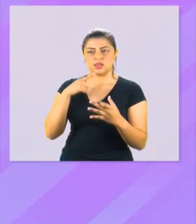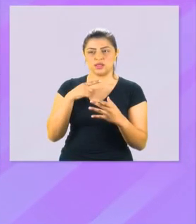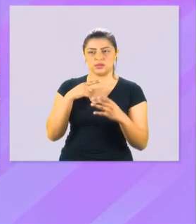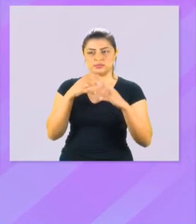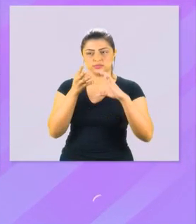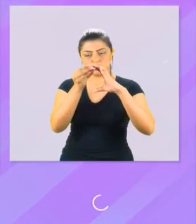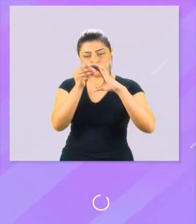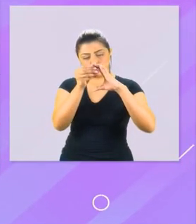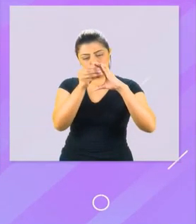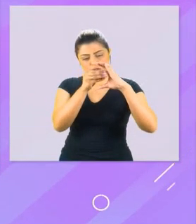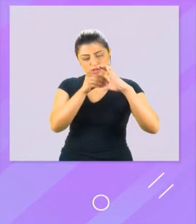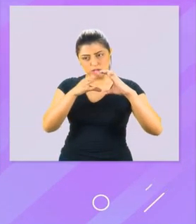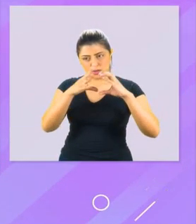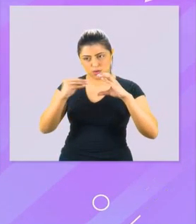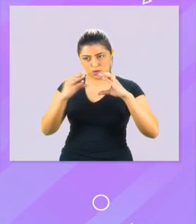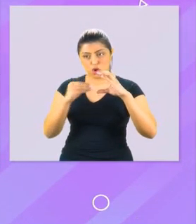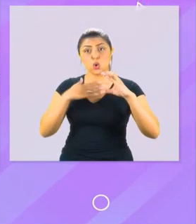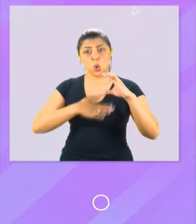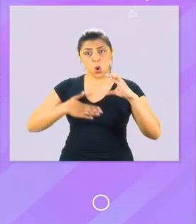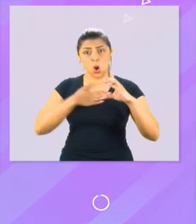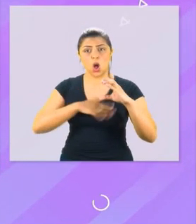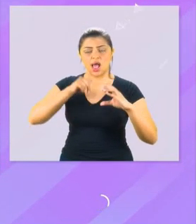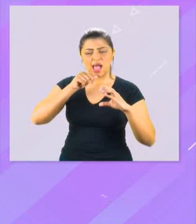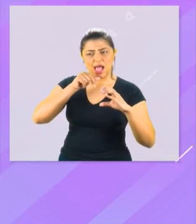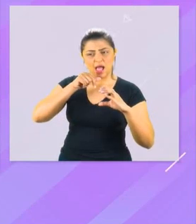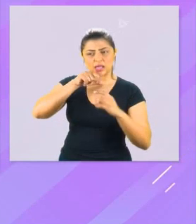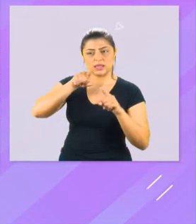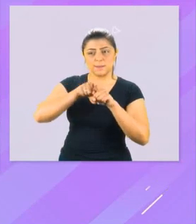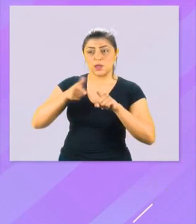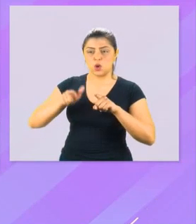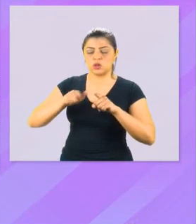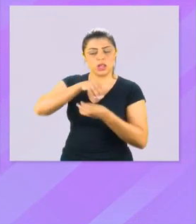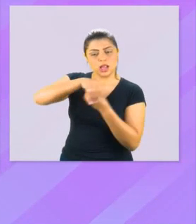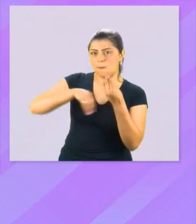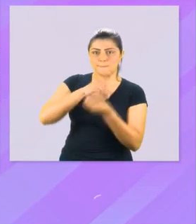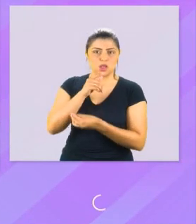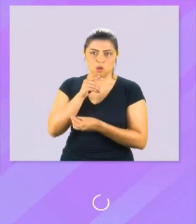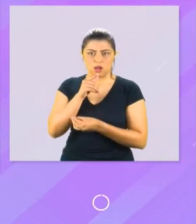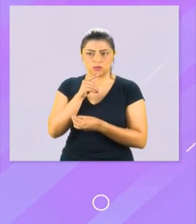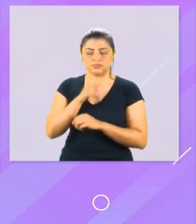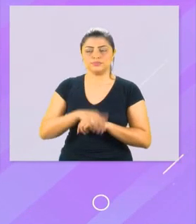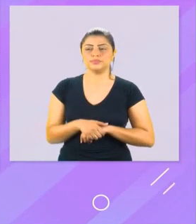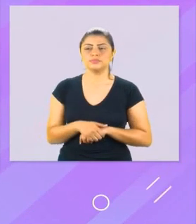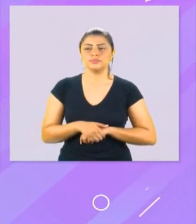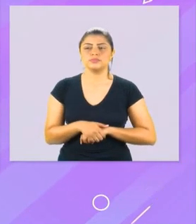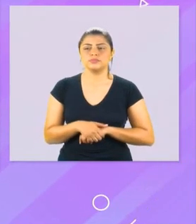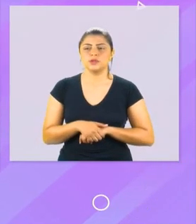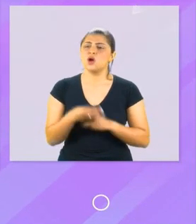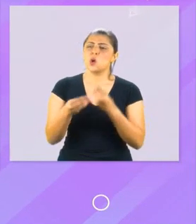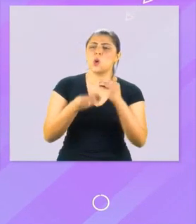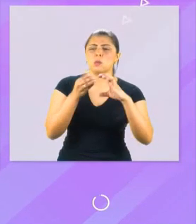porção polar, que gosta da água, e uma porção apolar, que não gosta da água. E olha como